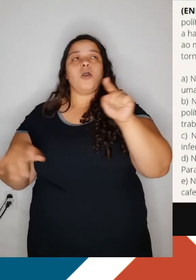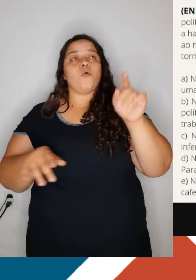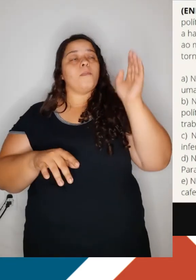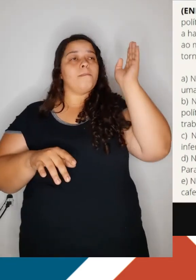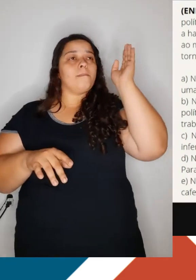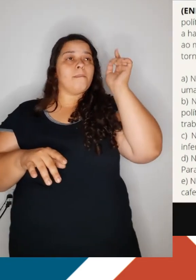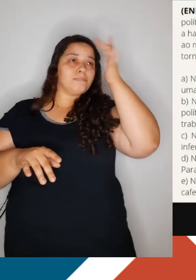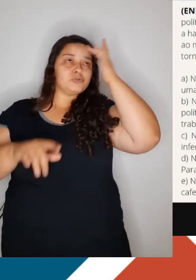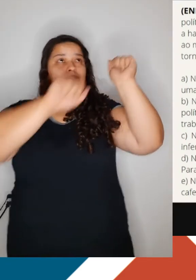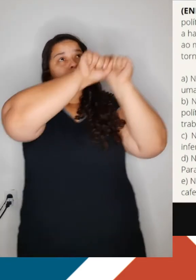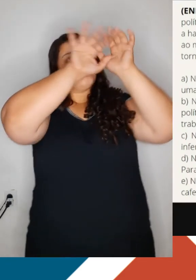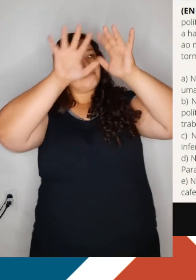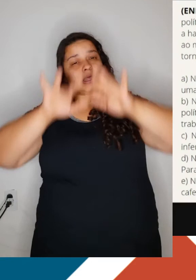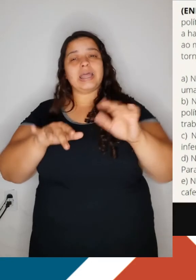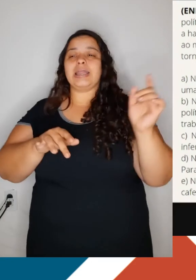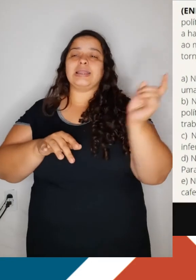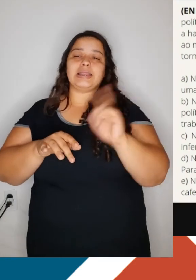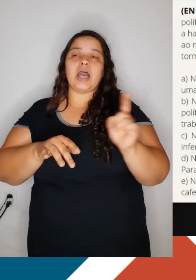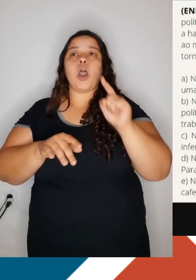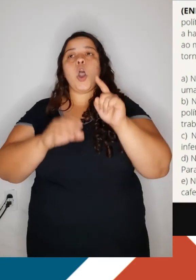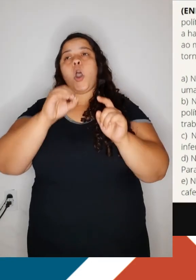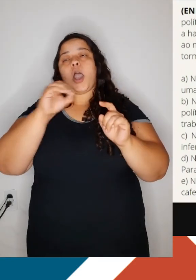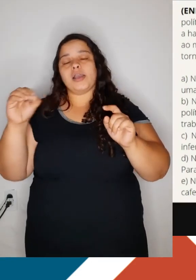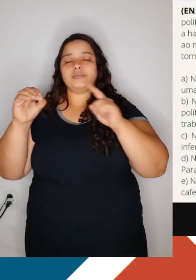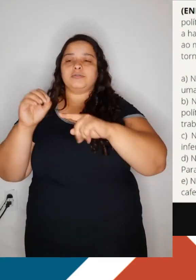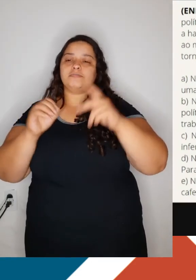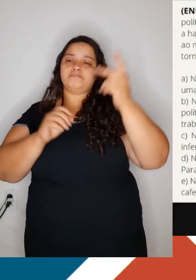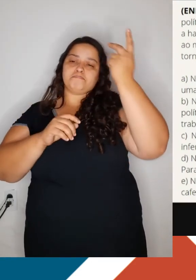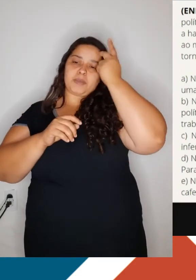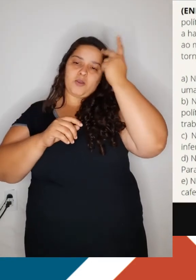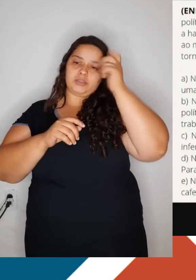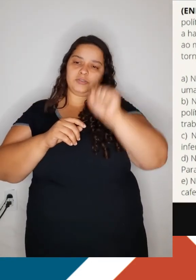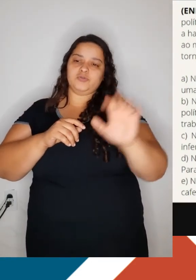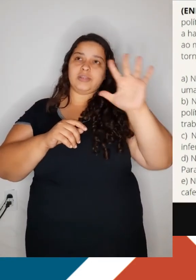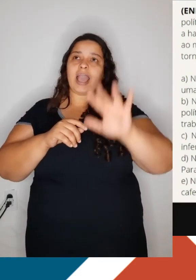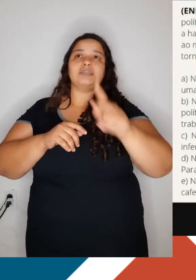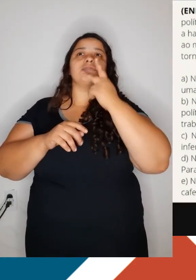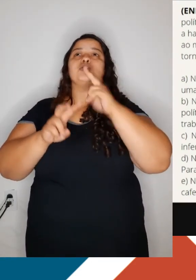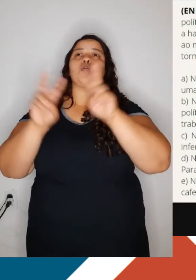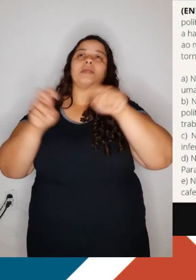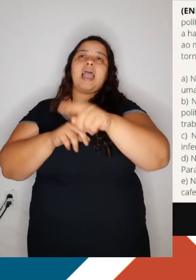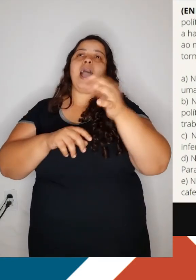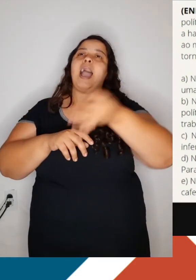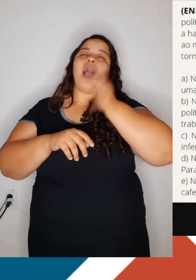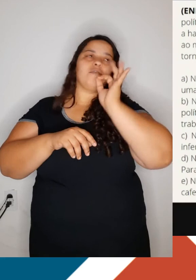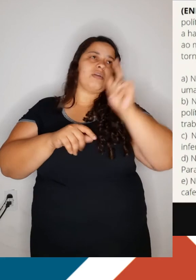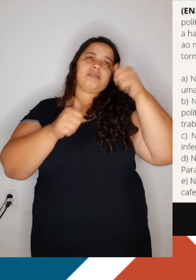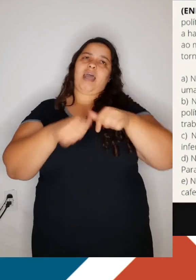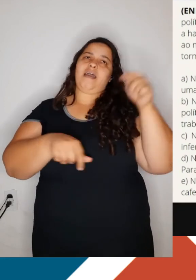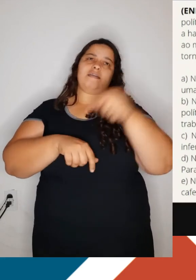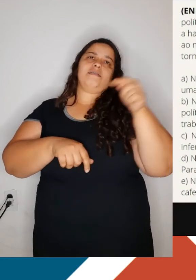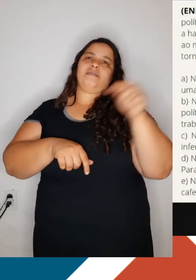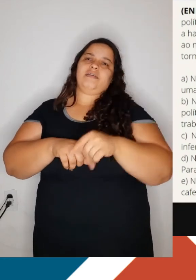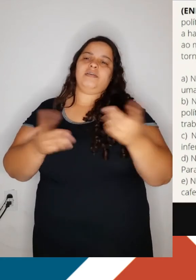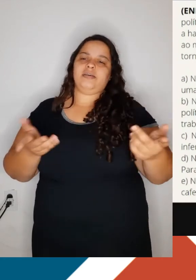esses imigrantes eles vão se concentrar justamente no oeste paulista, onde vai se concentrar a produção cafeeira já a partir do